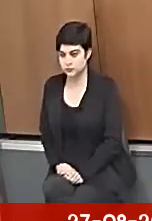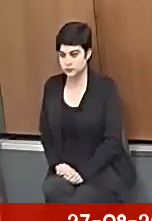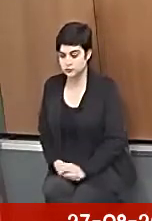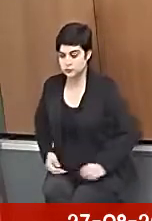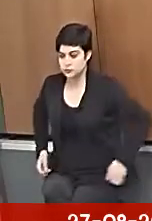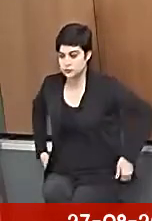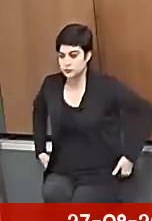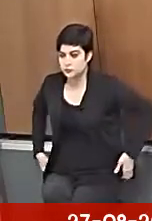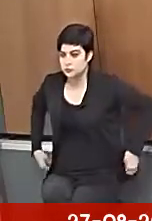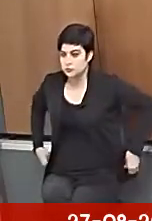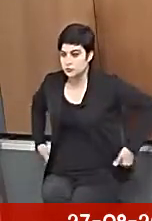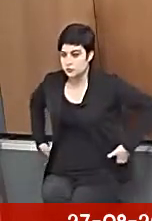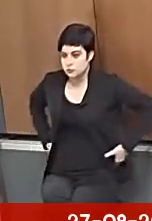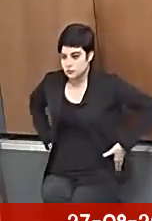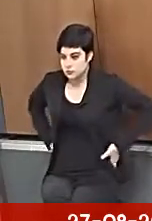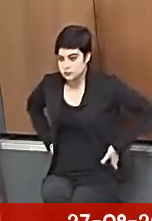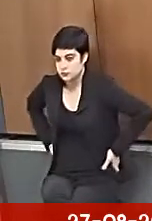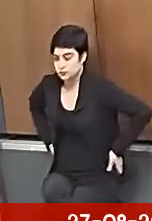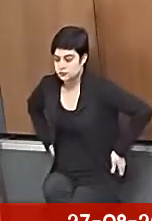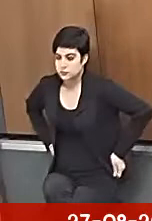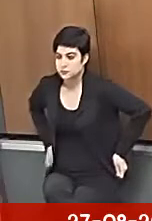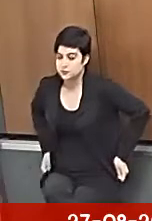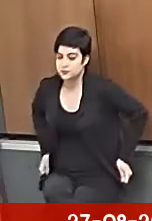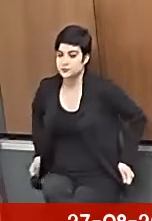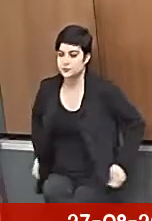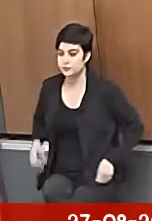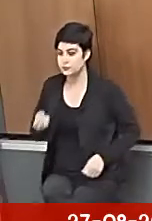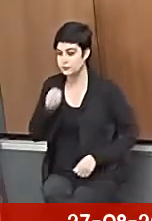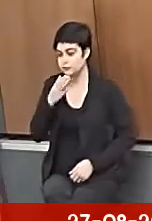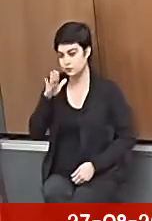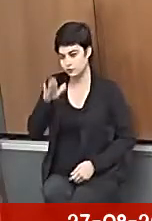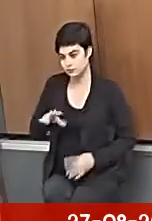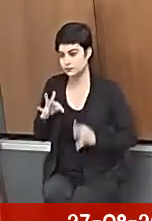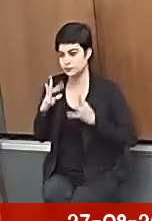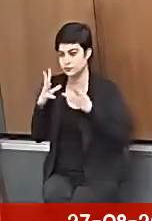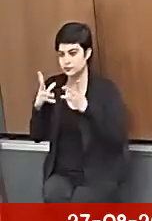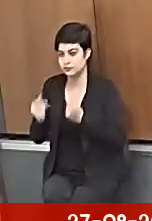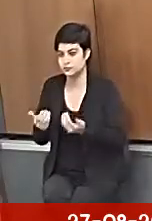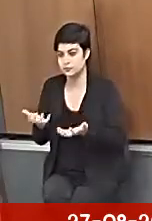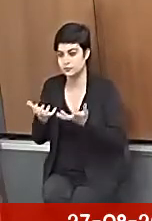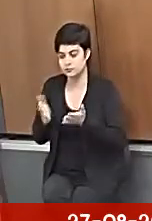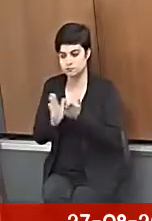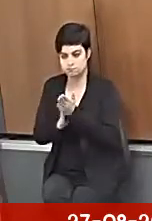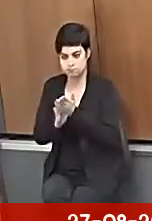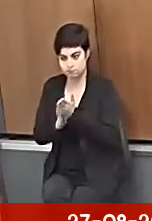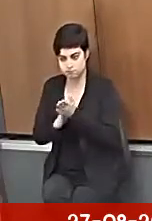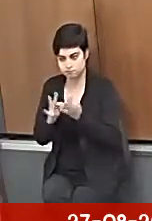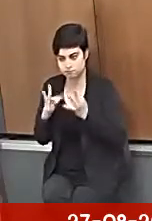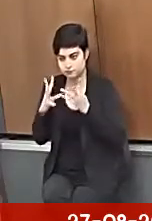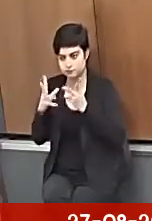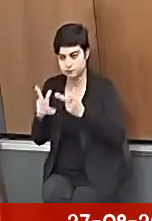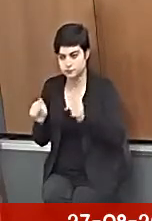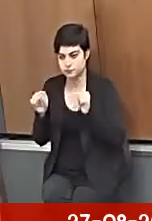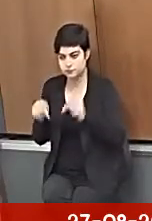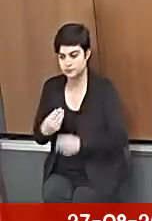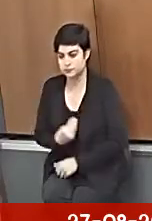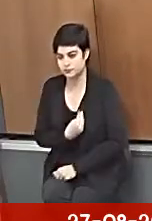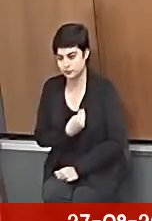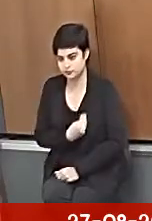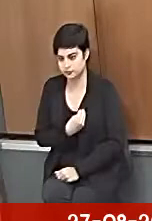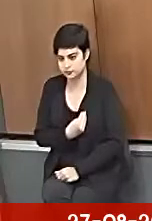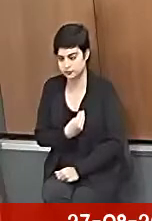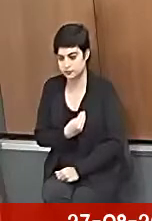é boa tarde a todos quer ea todas quer parabenizar a comissão mais uma vez pela iniciativa